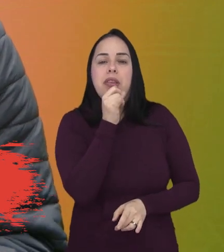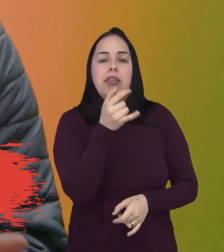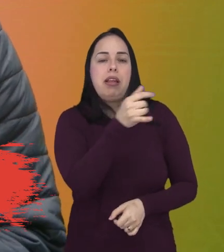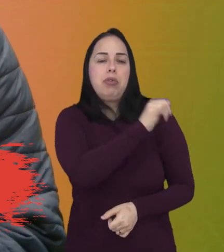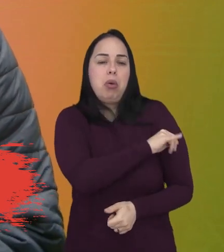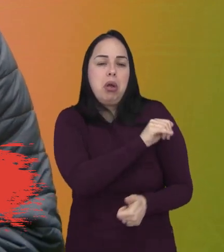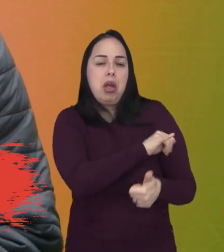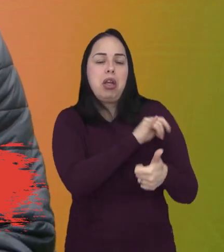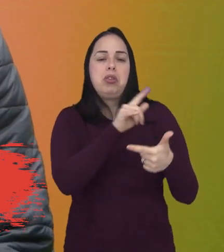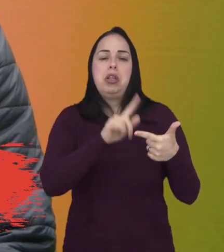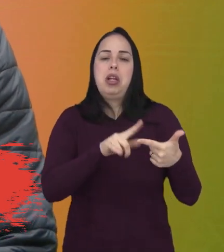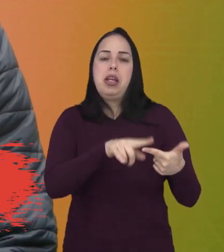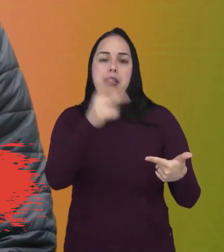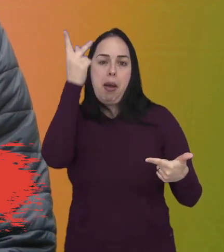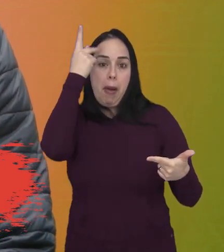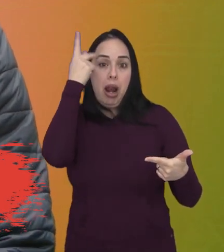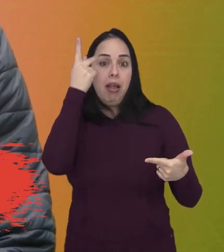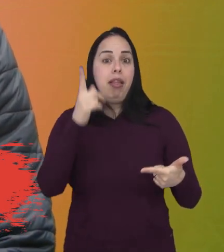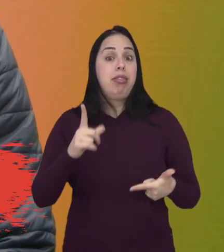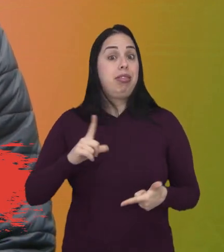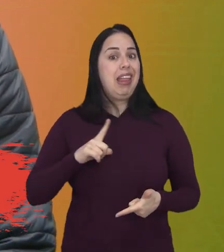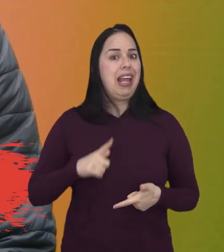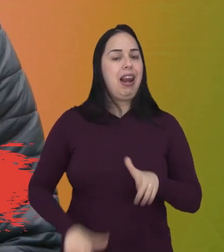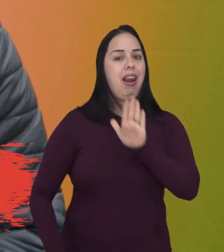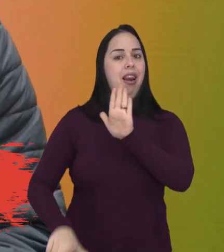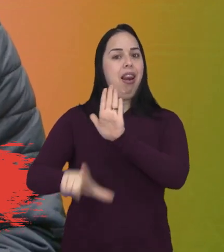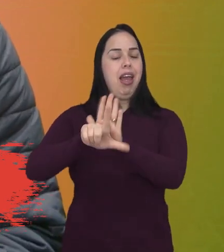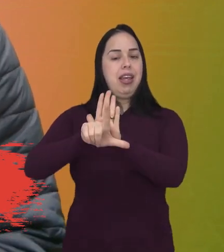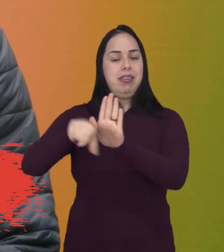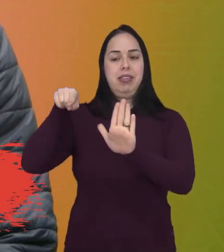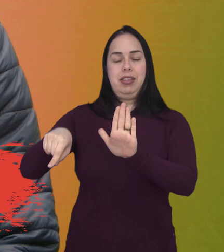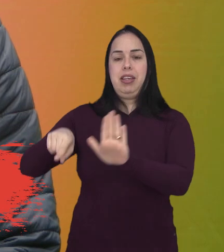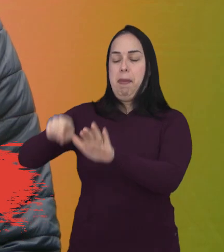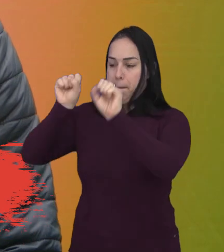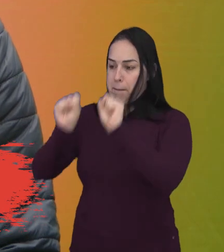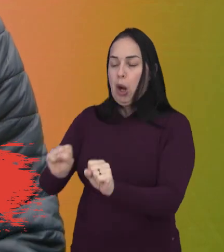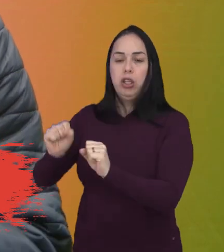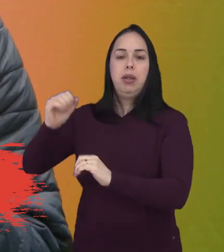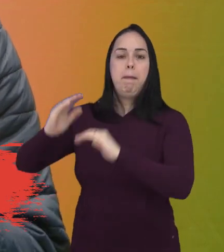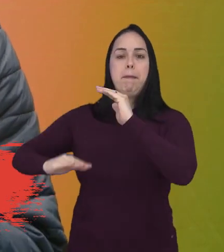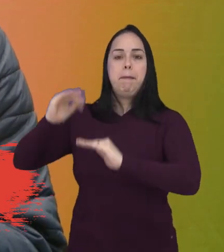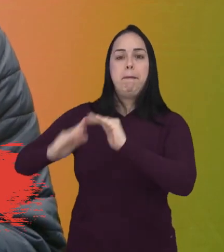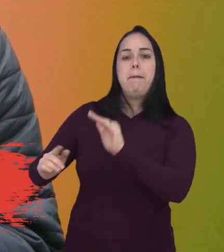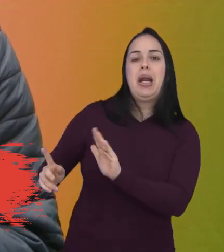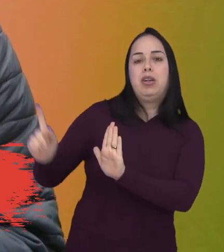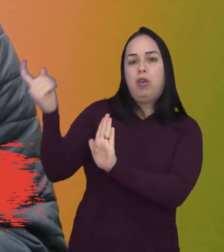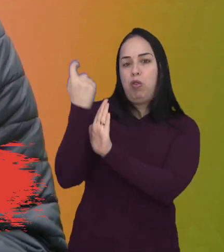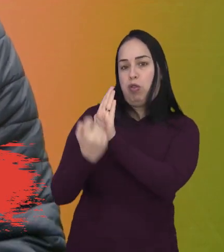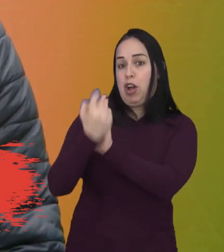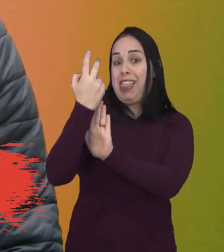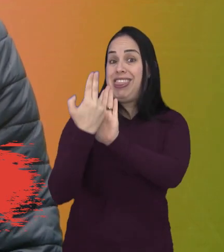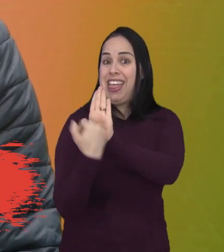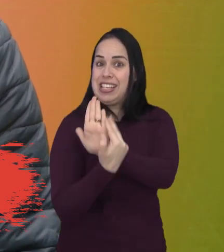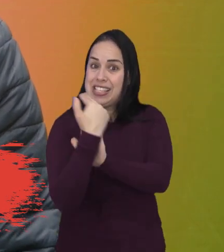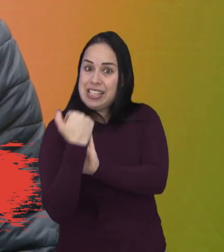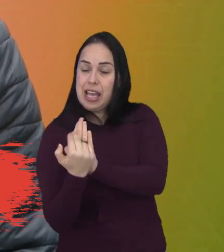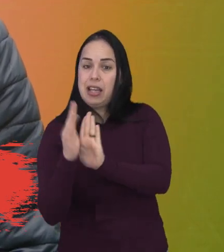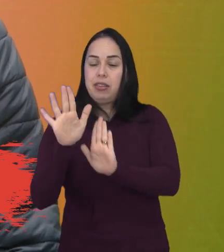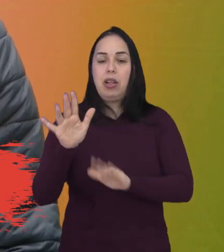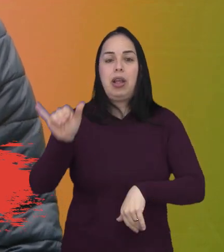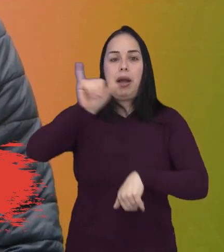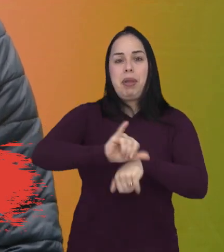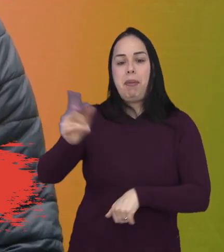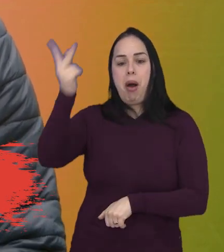Rio de Janeiro e São Paulo, existem legislações que regulamentam a prática do grafite. Na capital paulista, por exemplo, os trabalhos